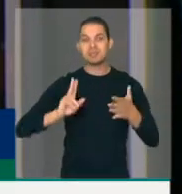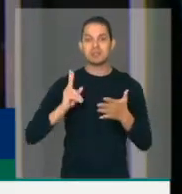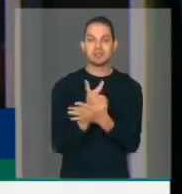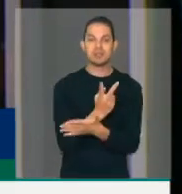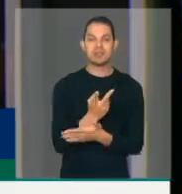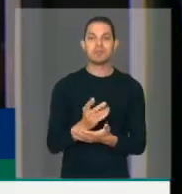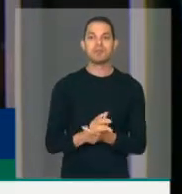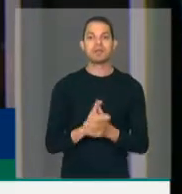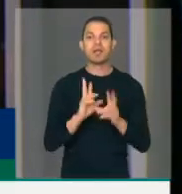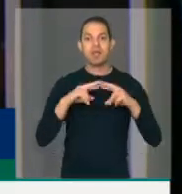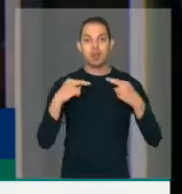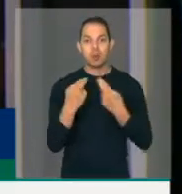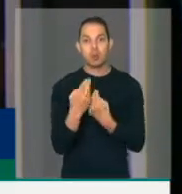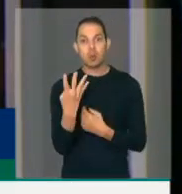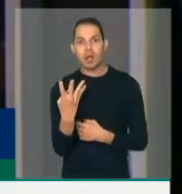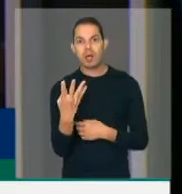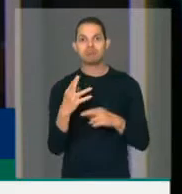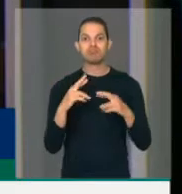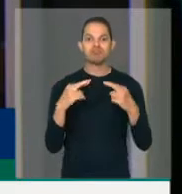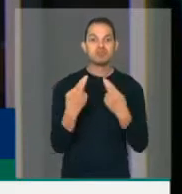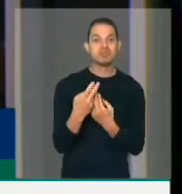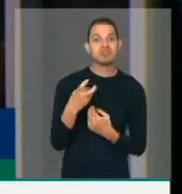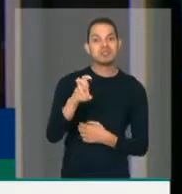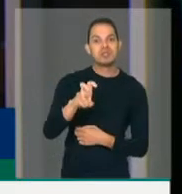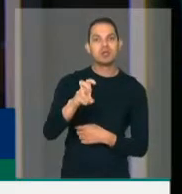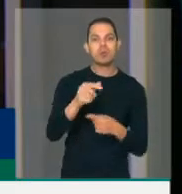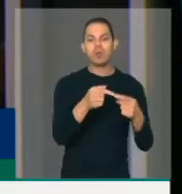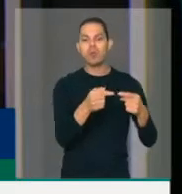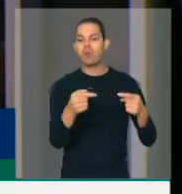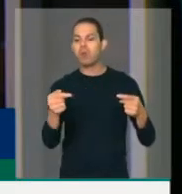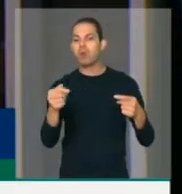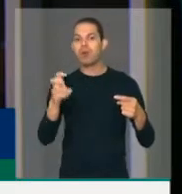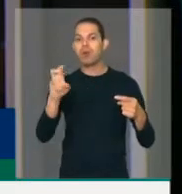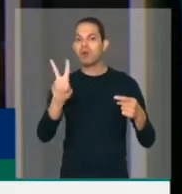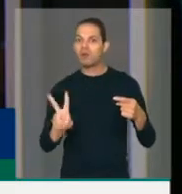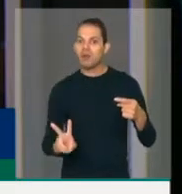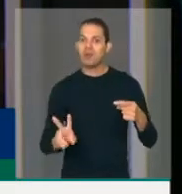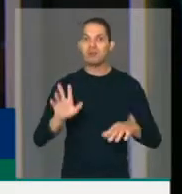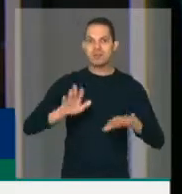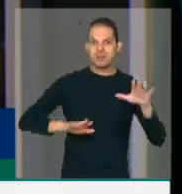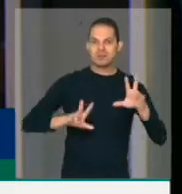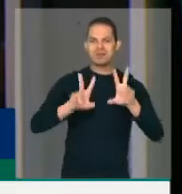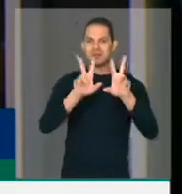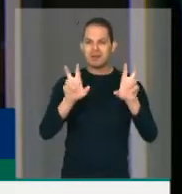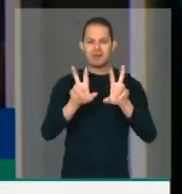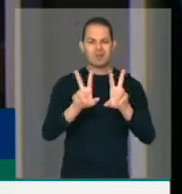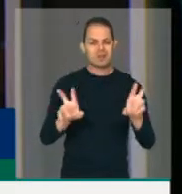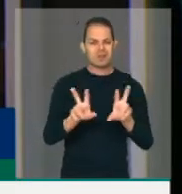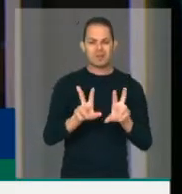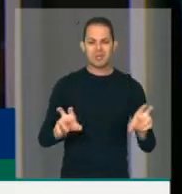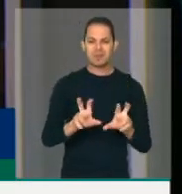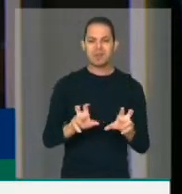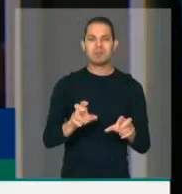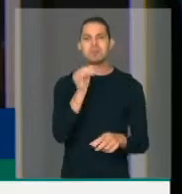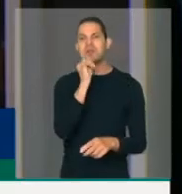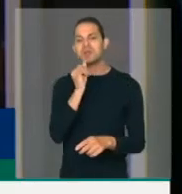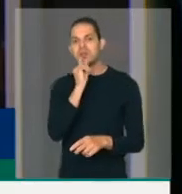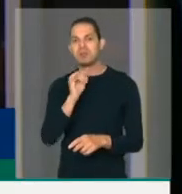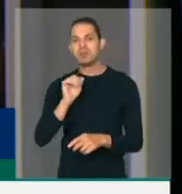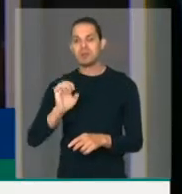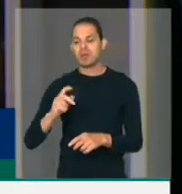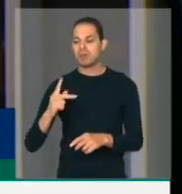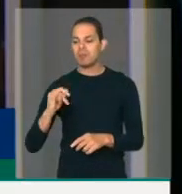4 a 5 reuniões por semana, tratando de todos os temas, desde a falta de